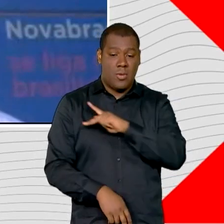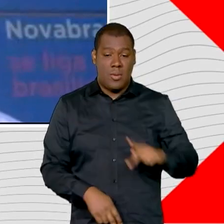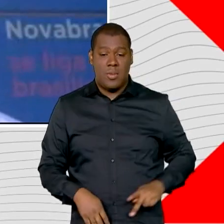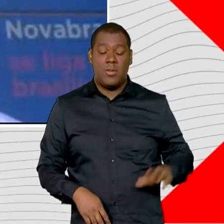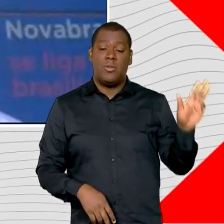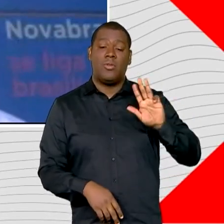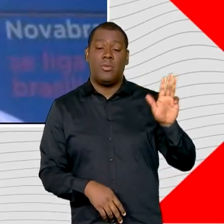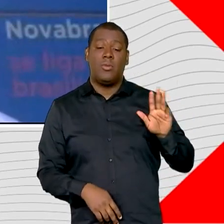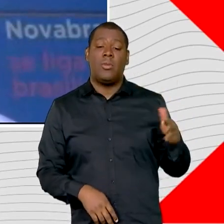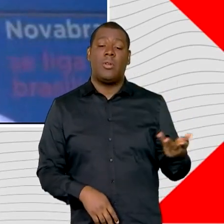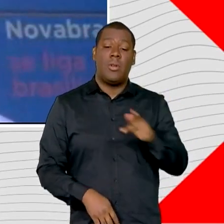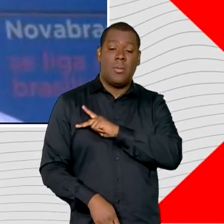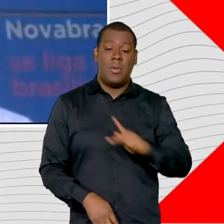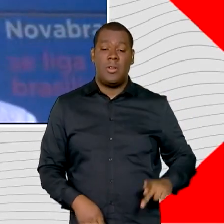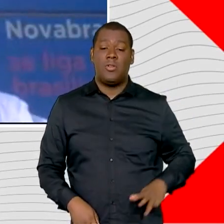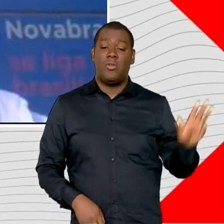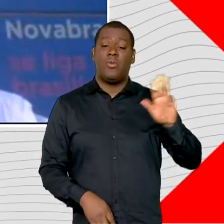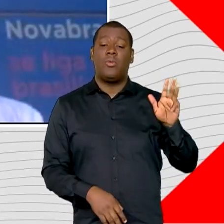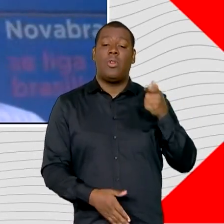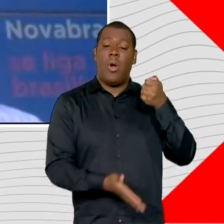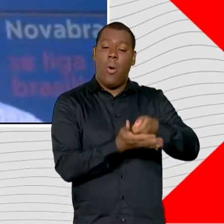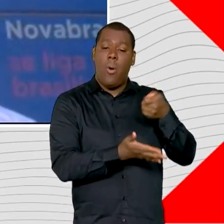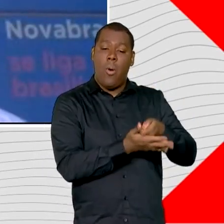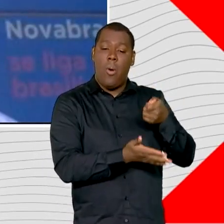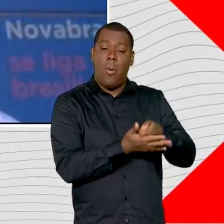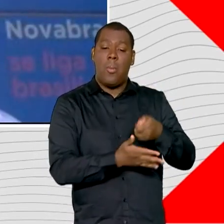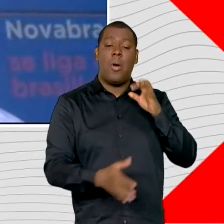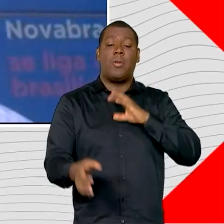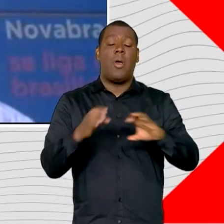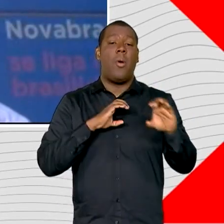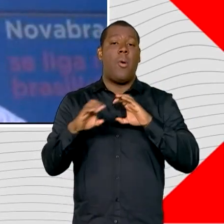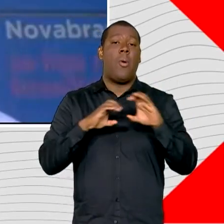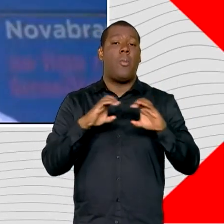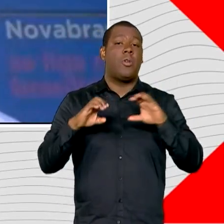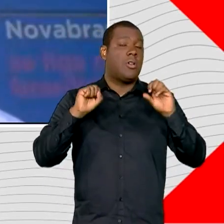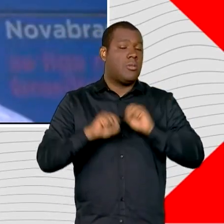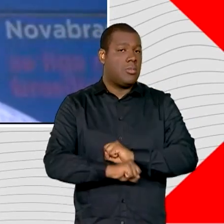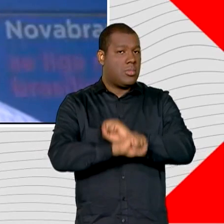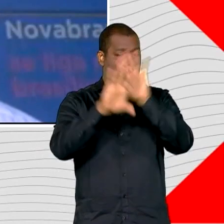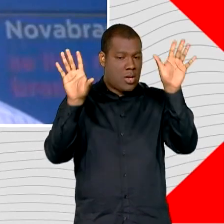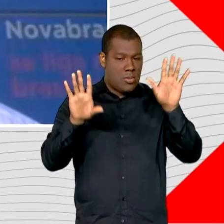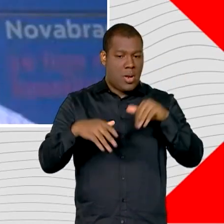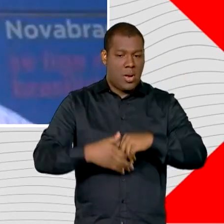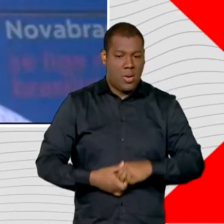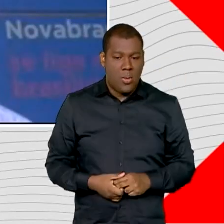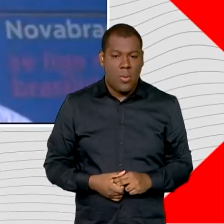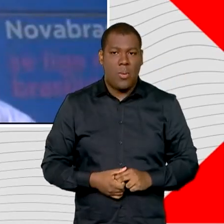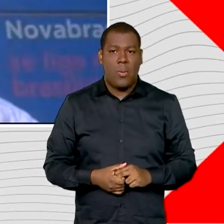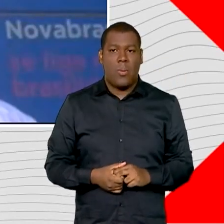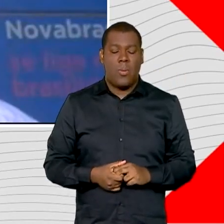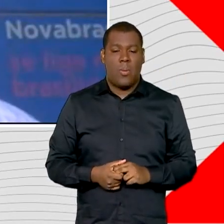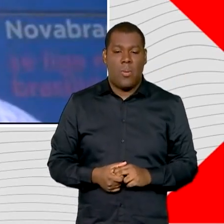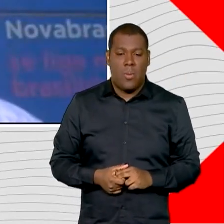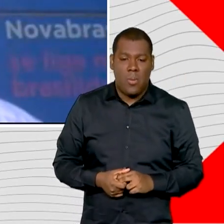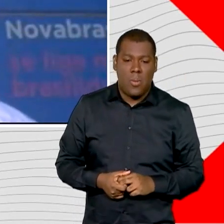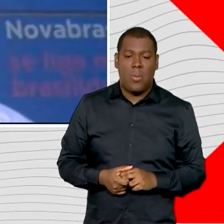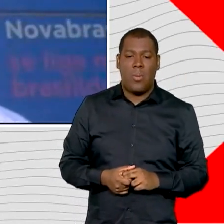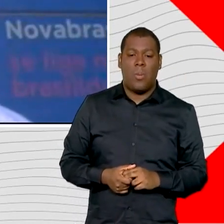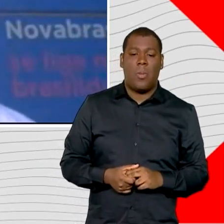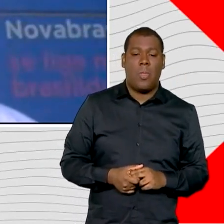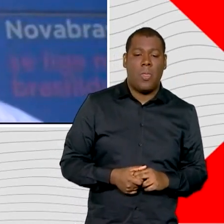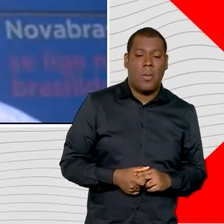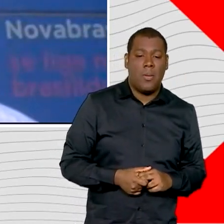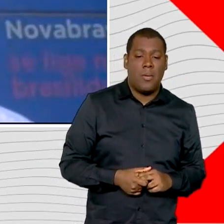cobrar a comunicação, a divulgação do que ele está fazendo, apesar de reconhecer que ainda não tem feito tudo aquilo que prometeu.